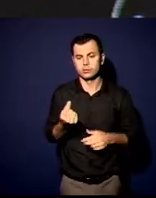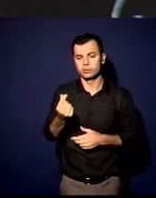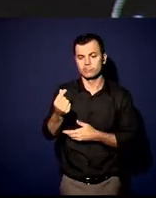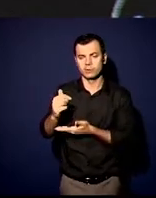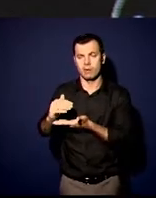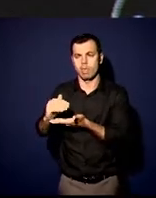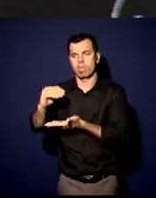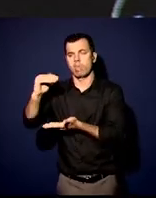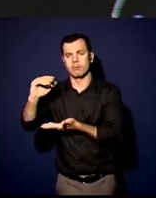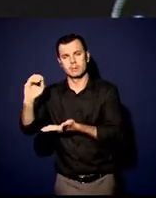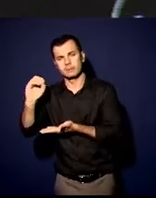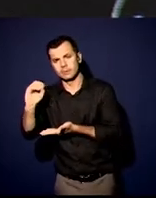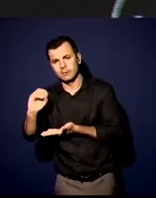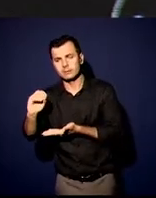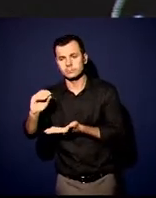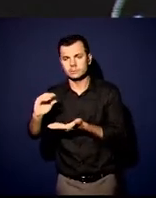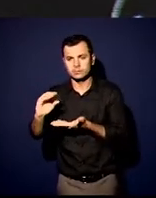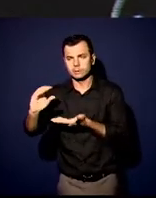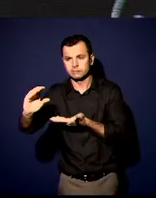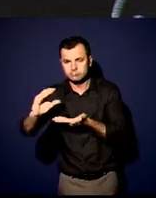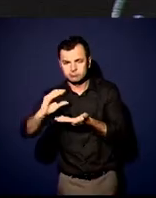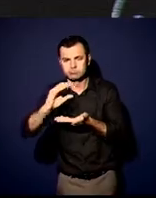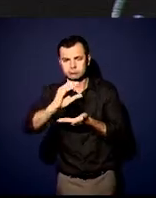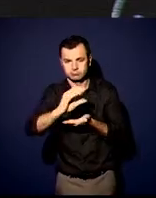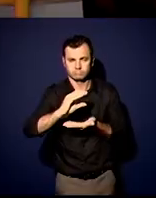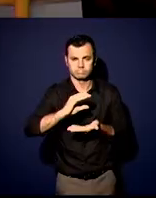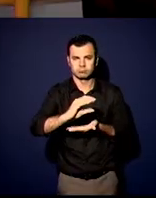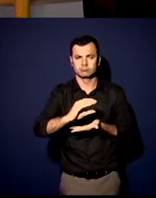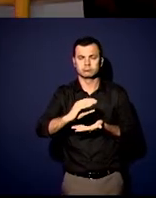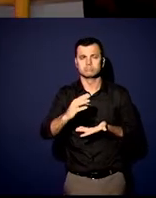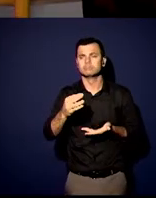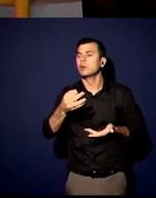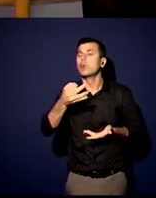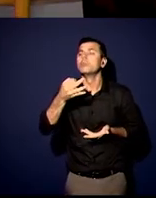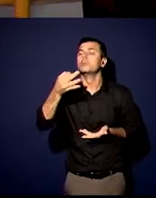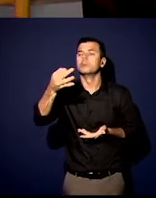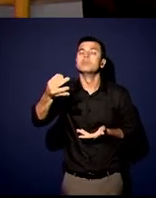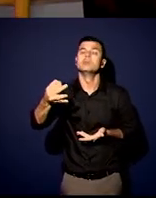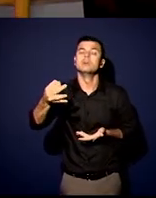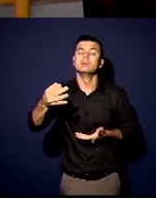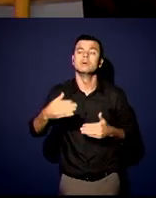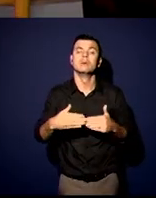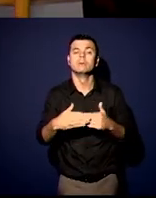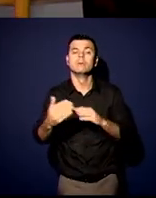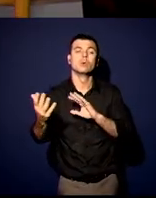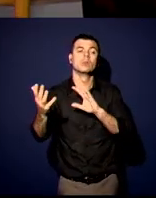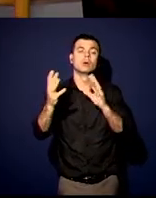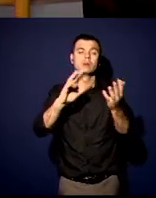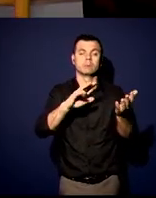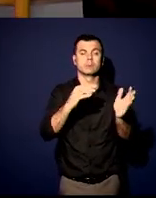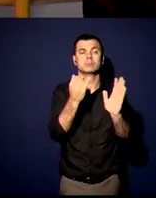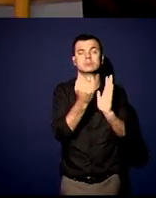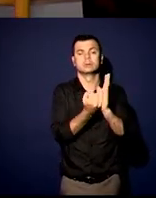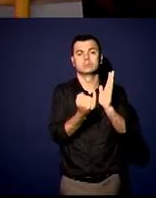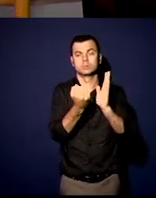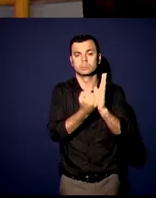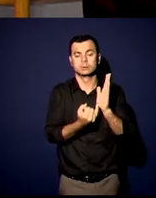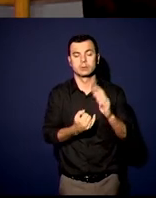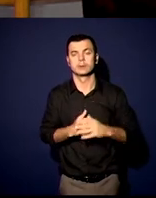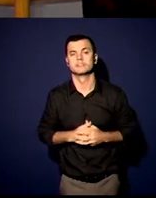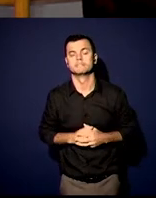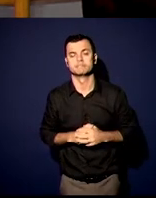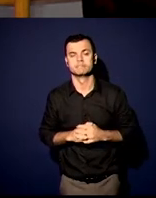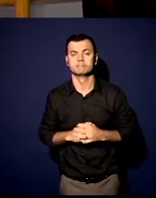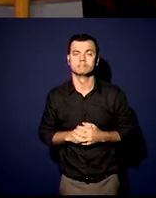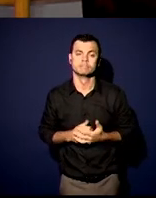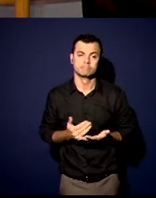basicamente redistribuindo como se houver na sua visão a viabilidade da reforma tributária é a partir